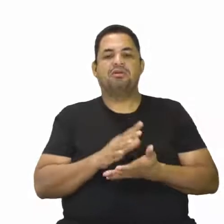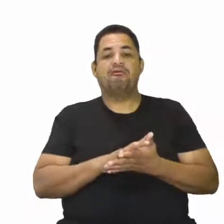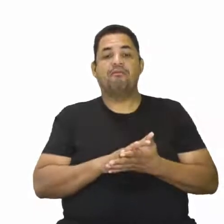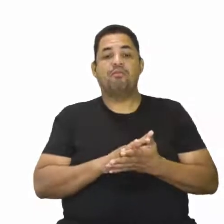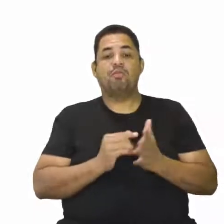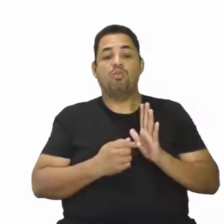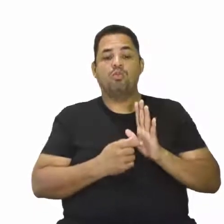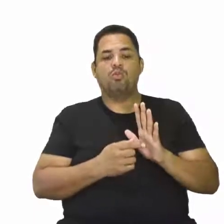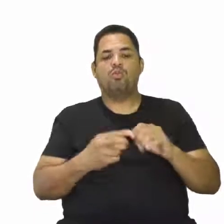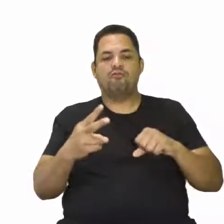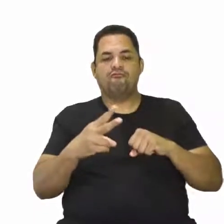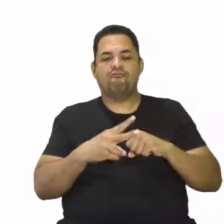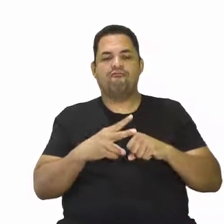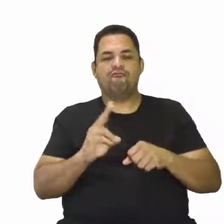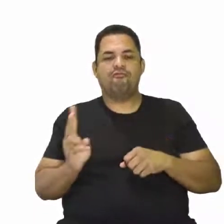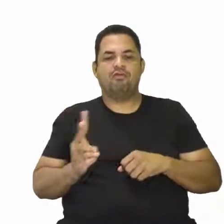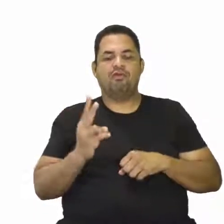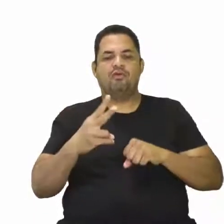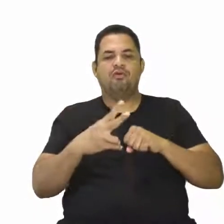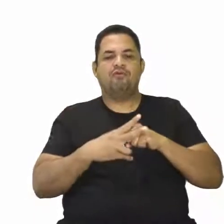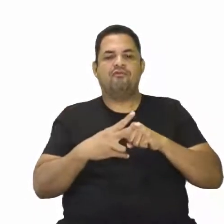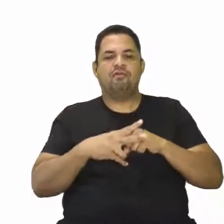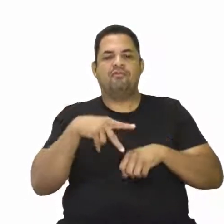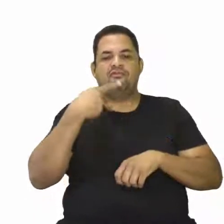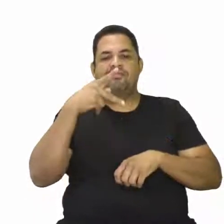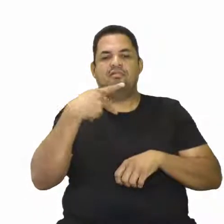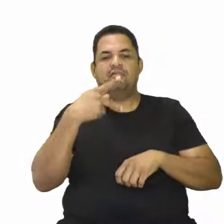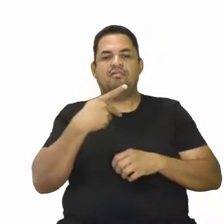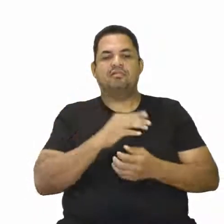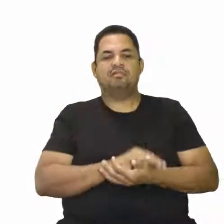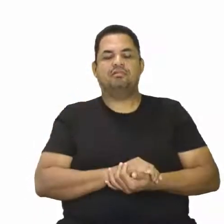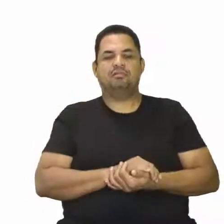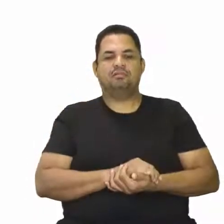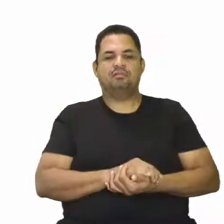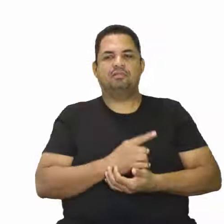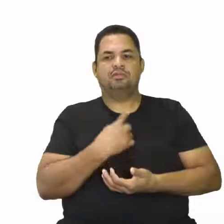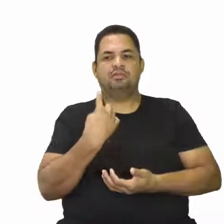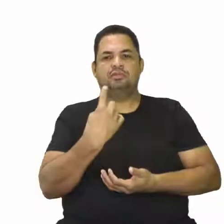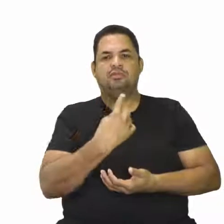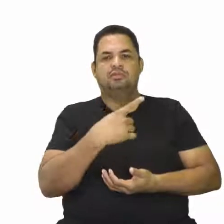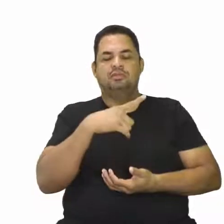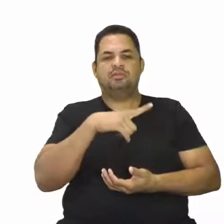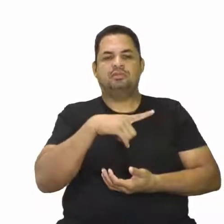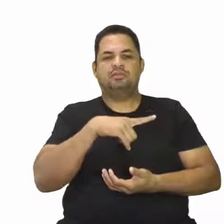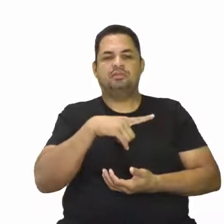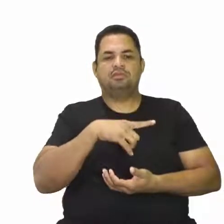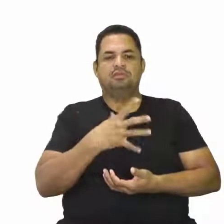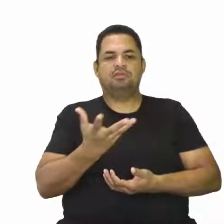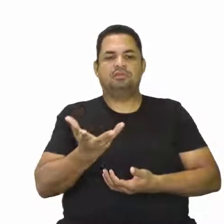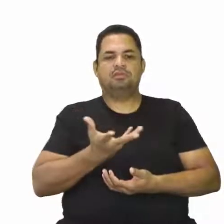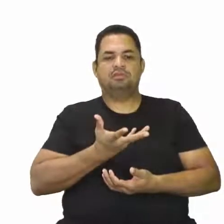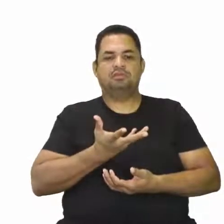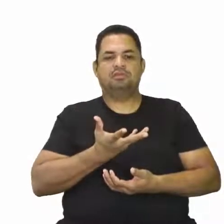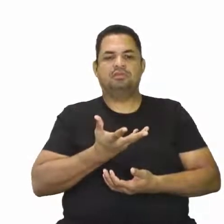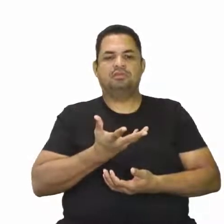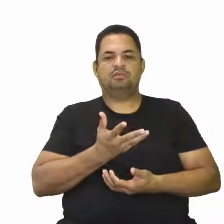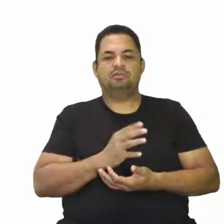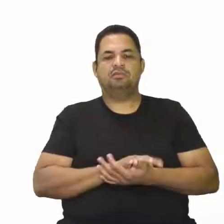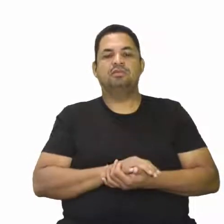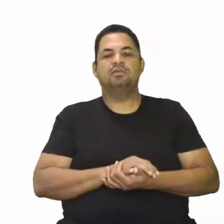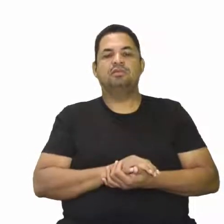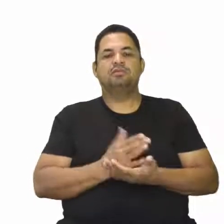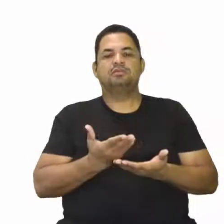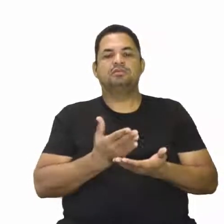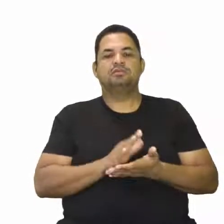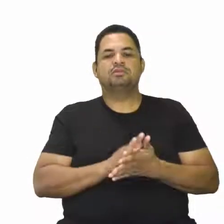verbo dizer, dijo. Na próxima, nós temos Quiero quedarme